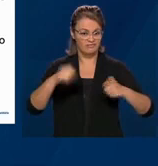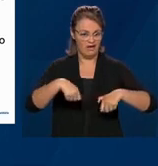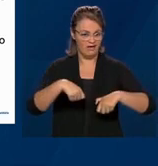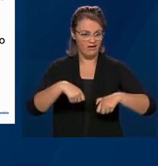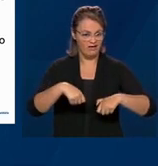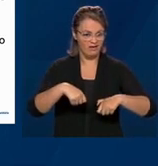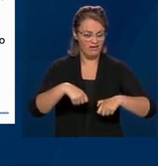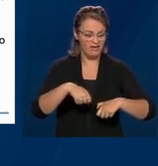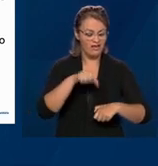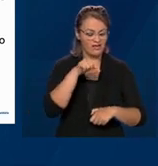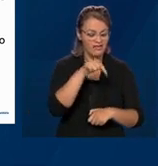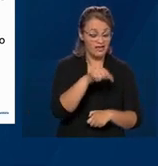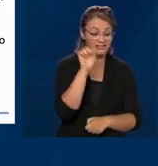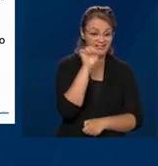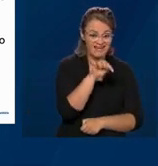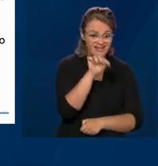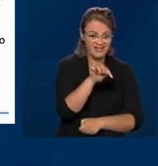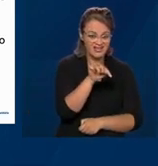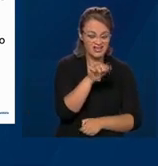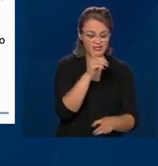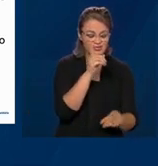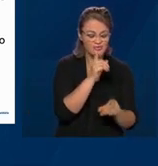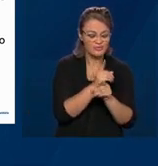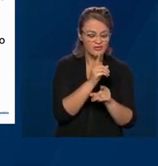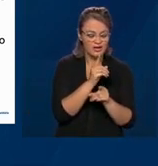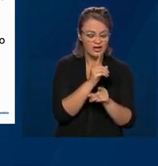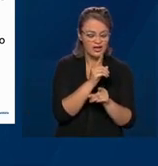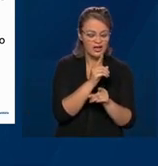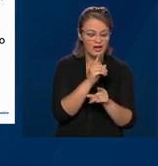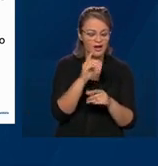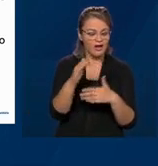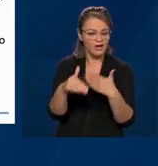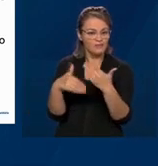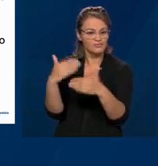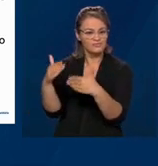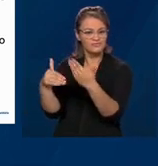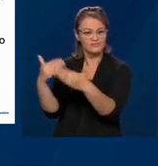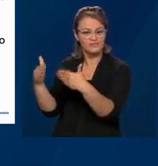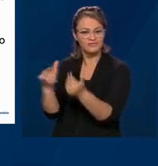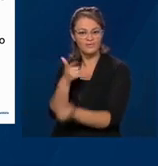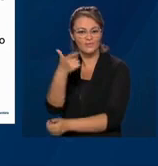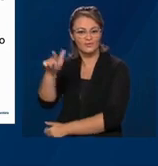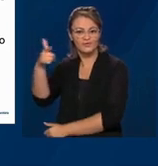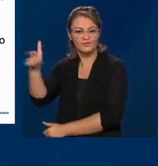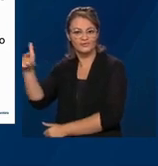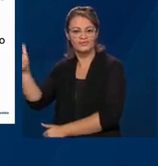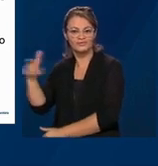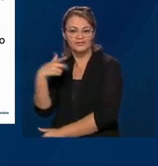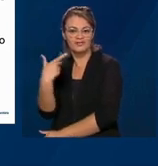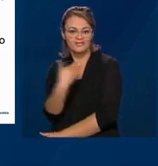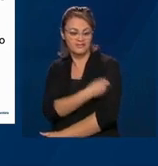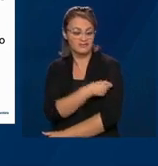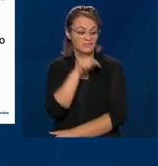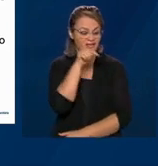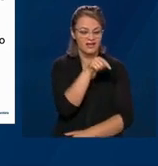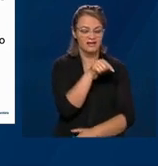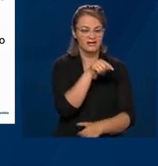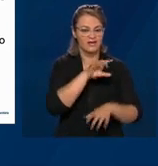assim poder subsidiar o desenvolvimento de uma vacina pelo vírus